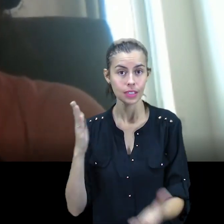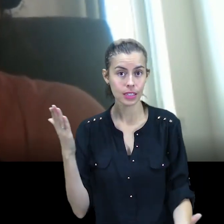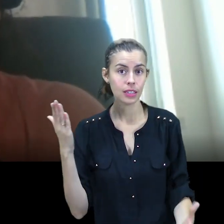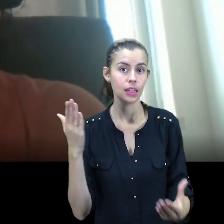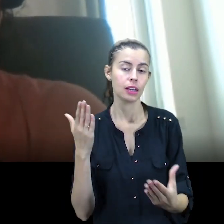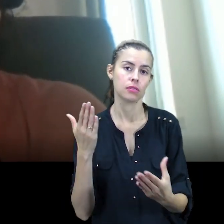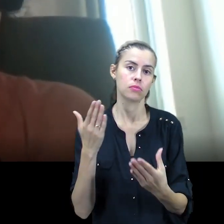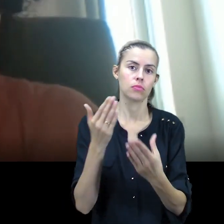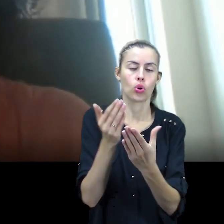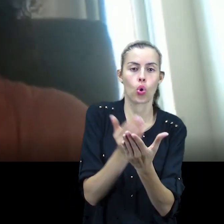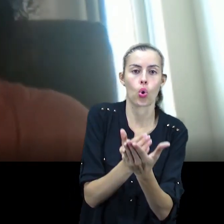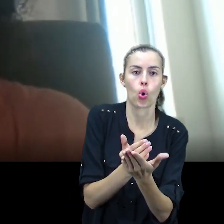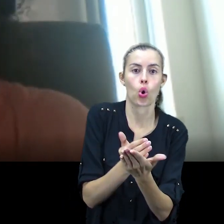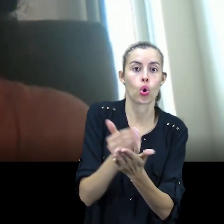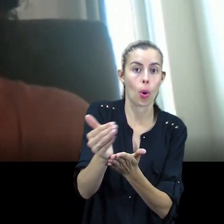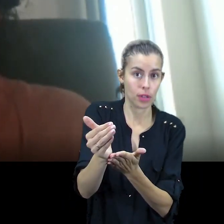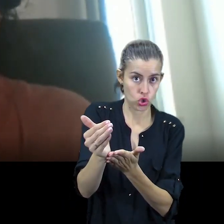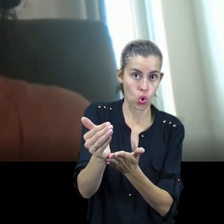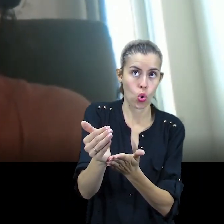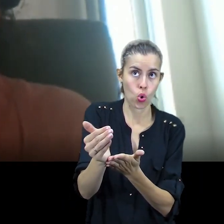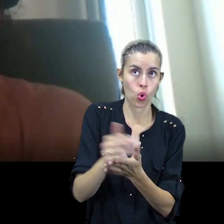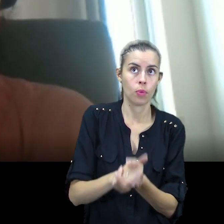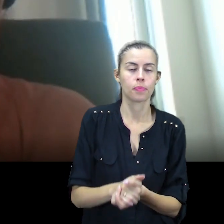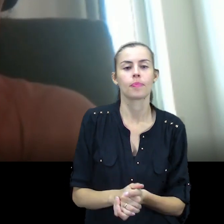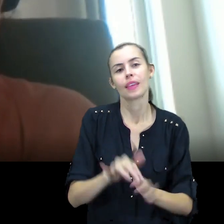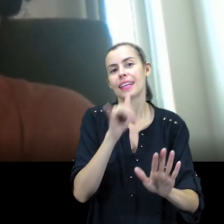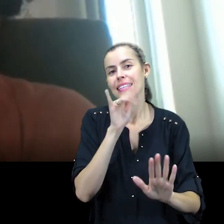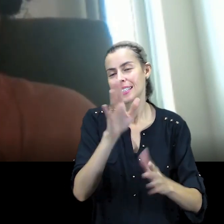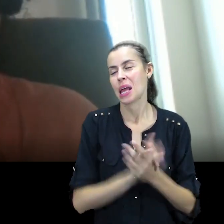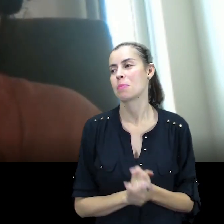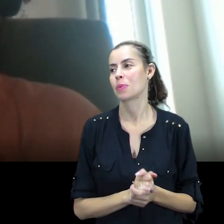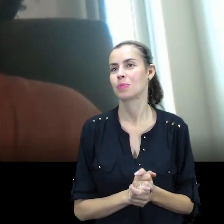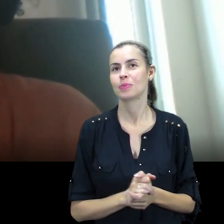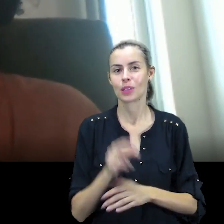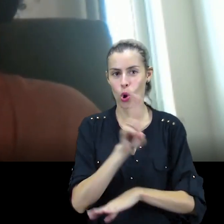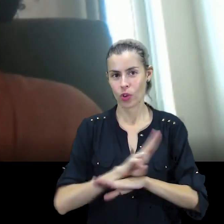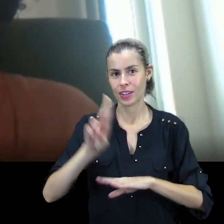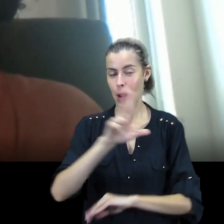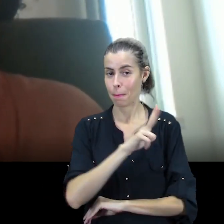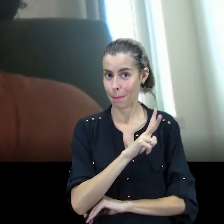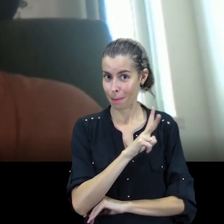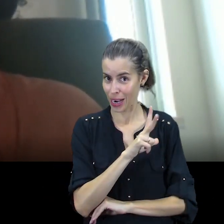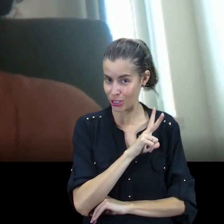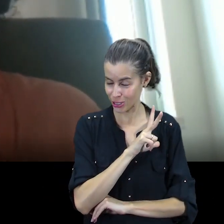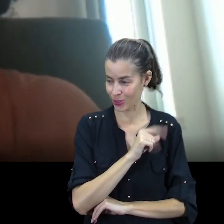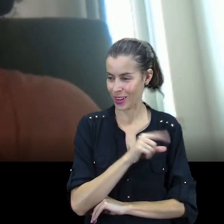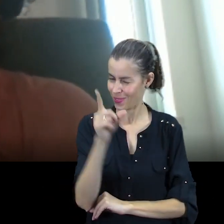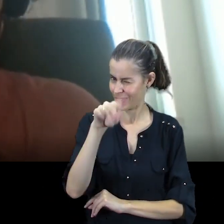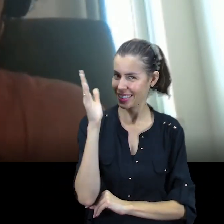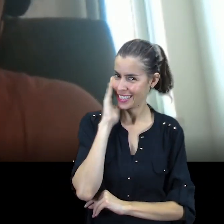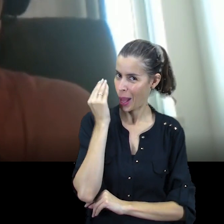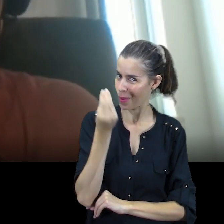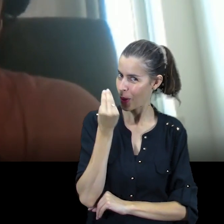universidade particular, para quem já deu aula, já coordenou curso de universidade particular, faculdade, não tem